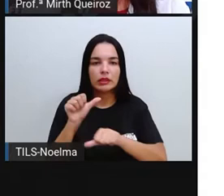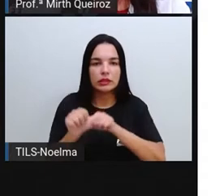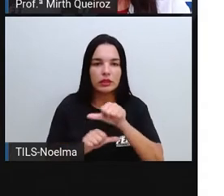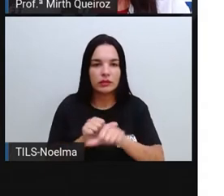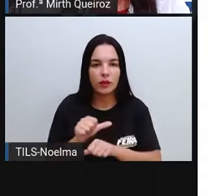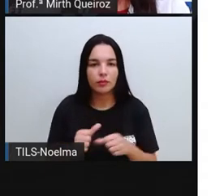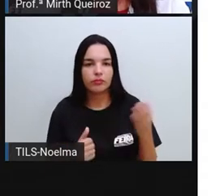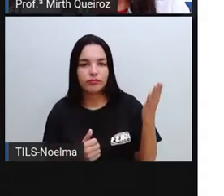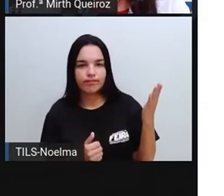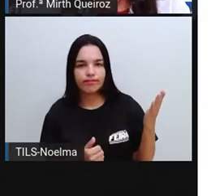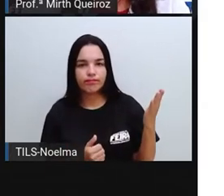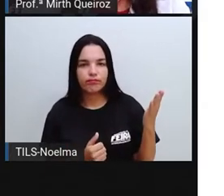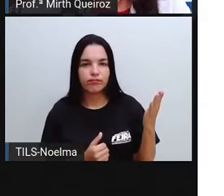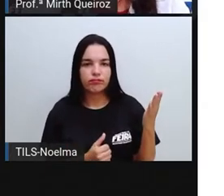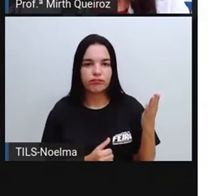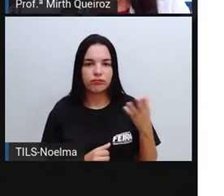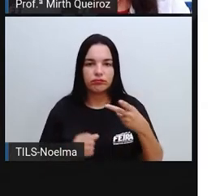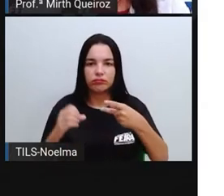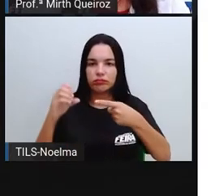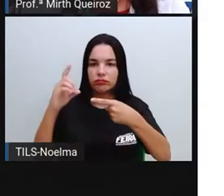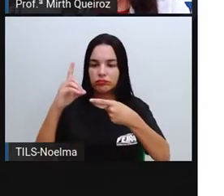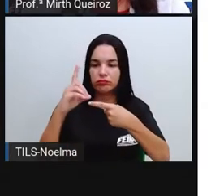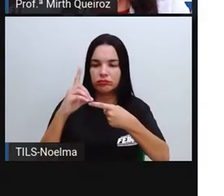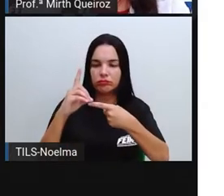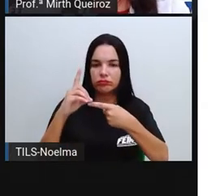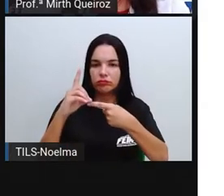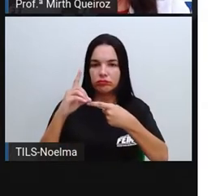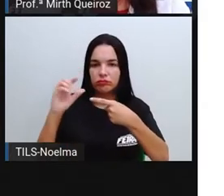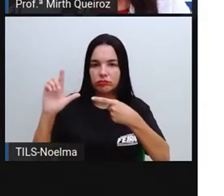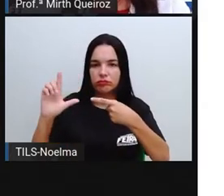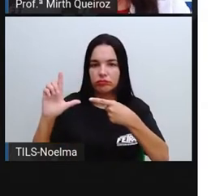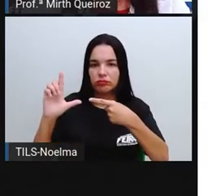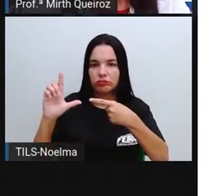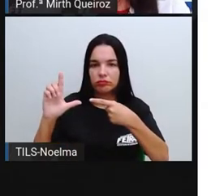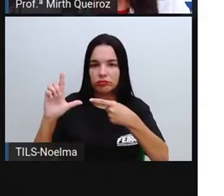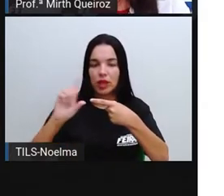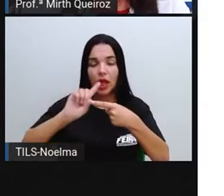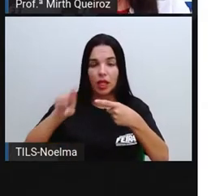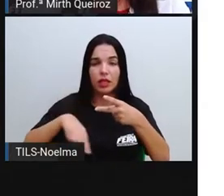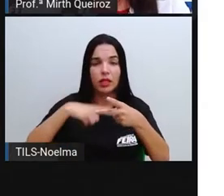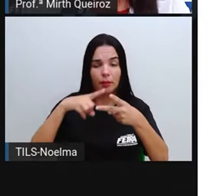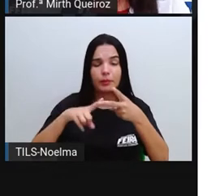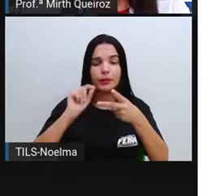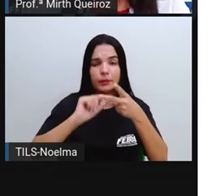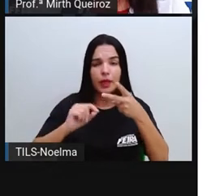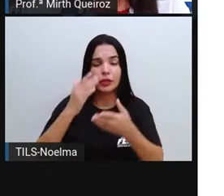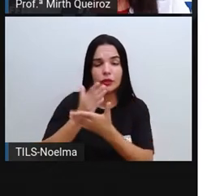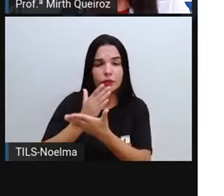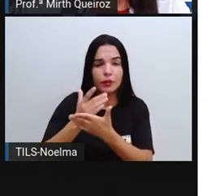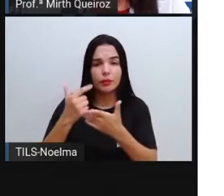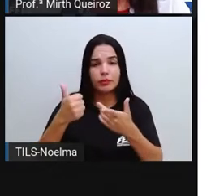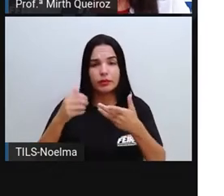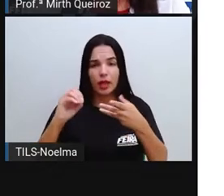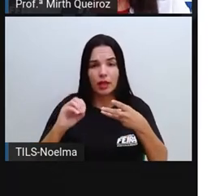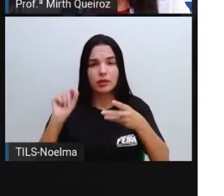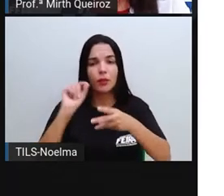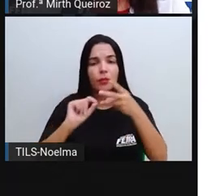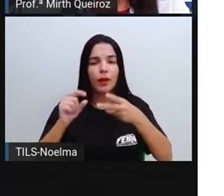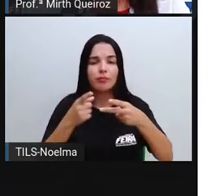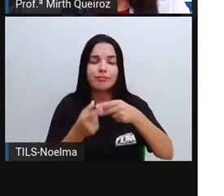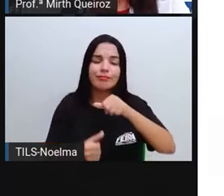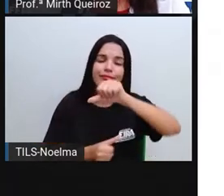em decilitro. Olha só, em decilitro, certo? E depois, quando eu dividir por 10 novamente, eu